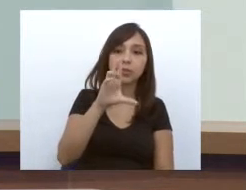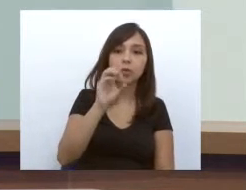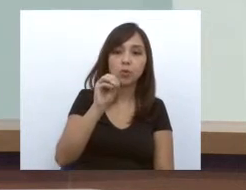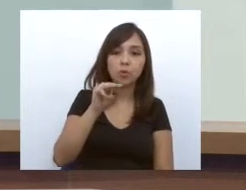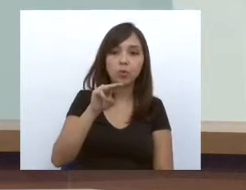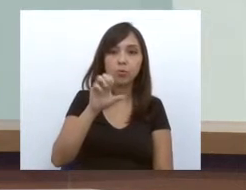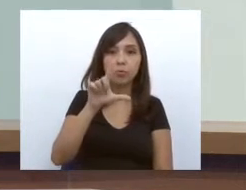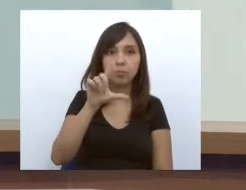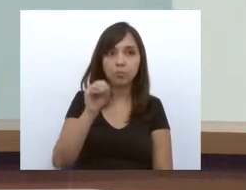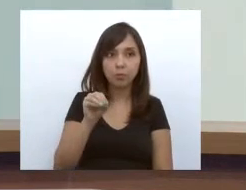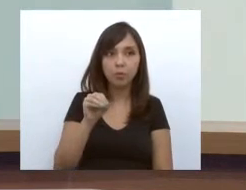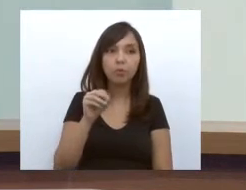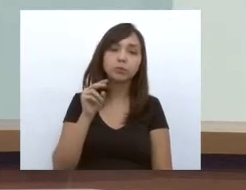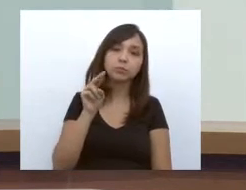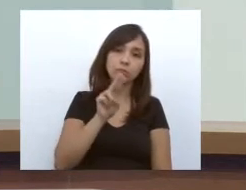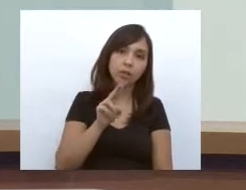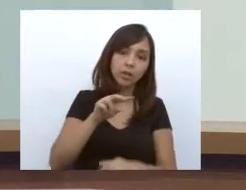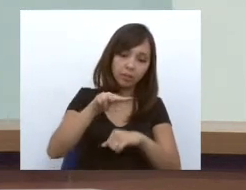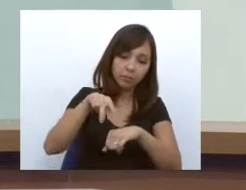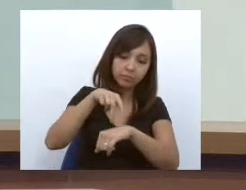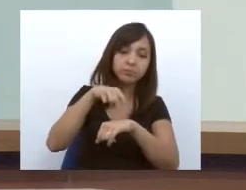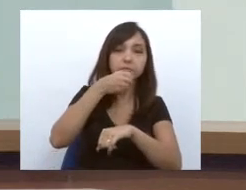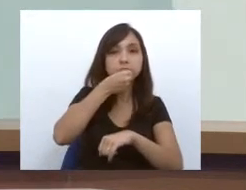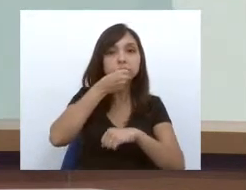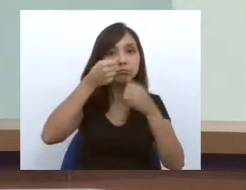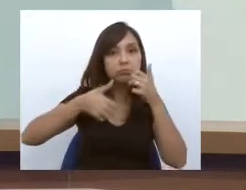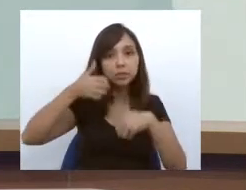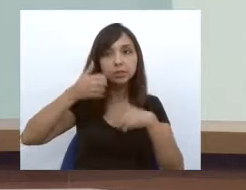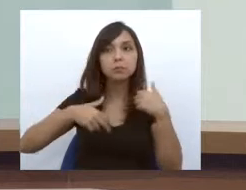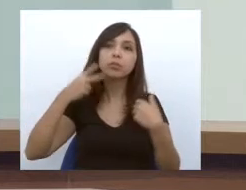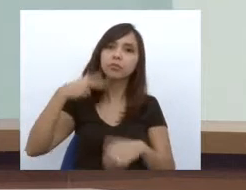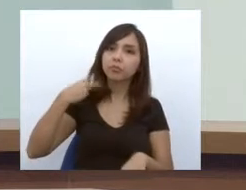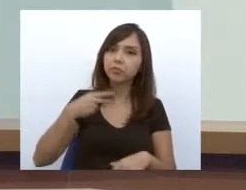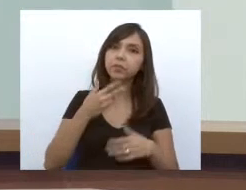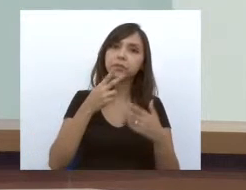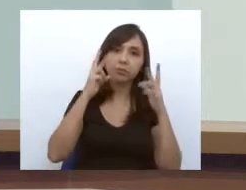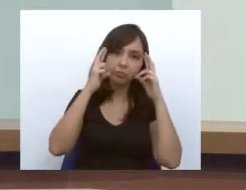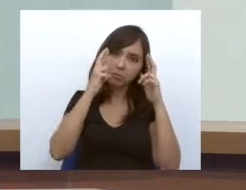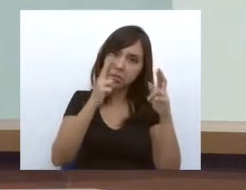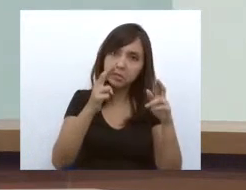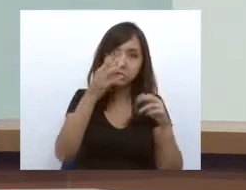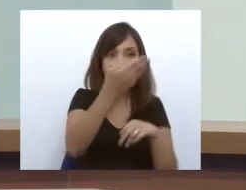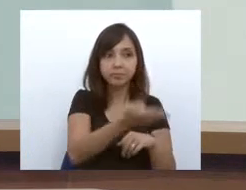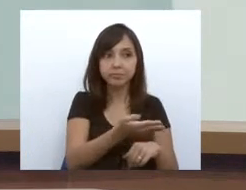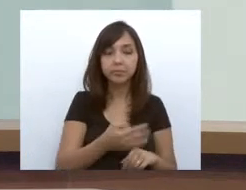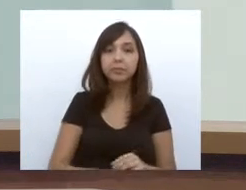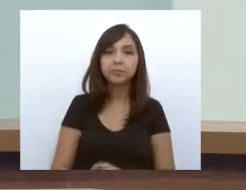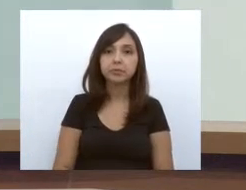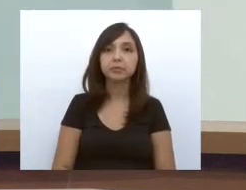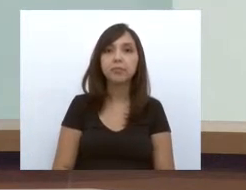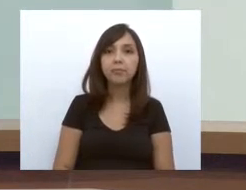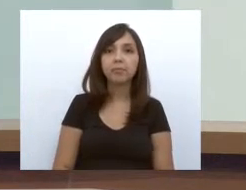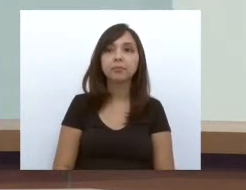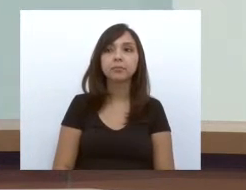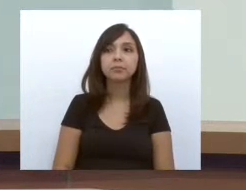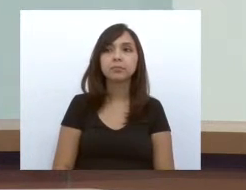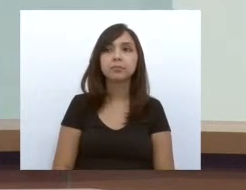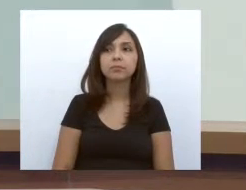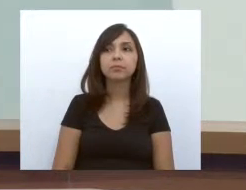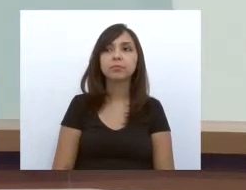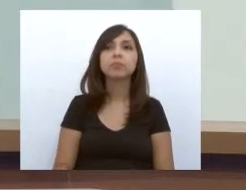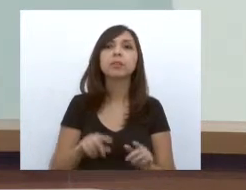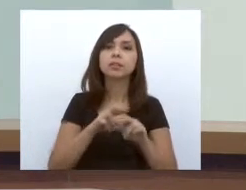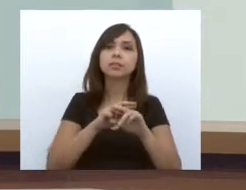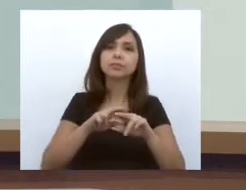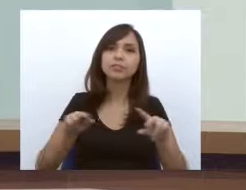Rômulo fazer uso aqui dessa tribuna, vereador que eu tenho um grande respeito por ele, e ele fez